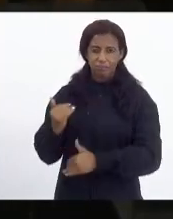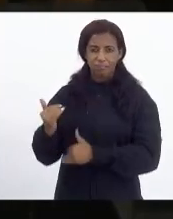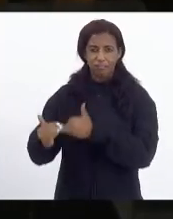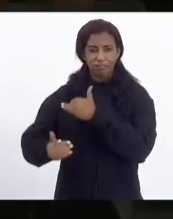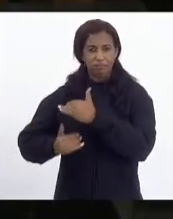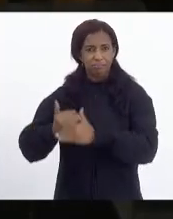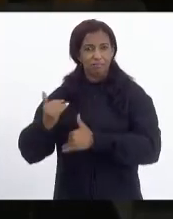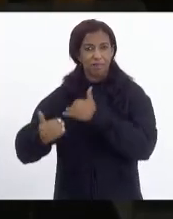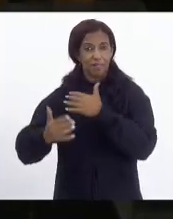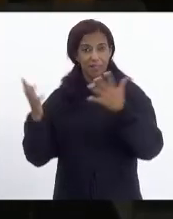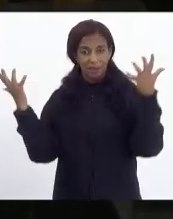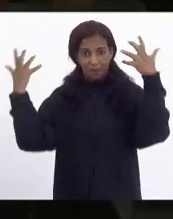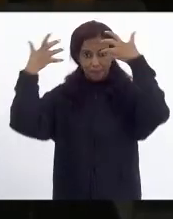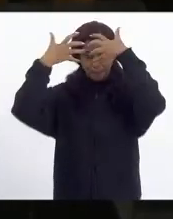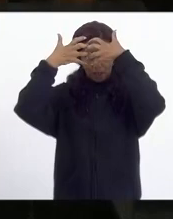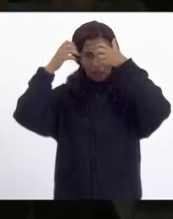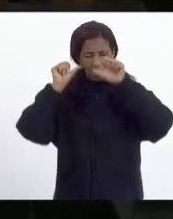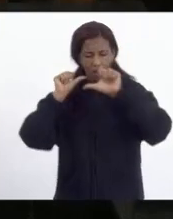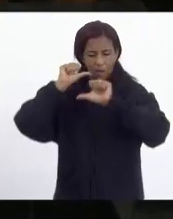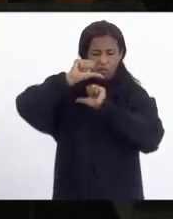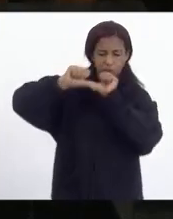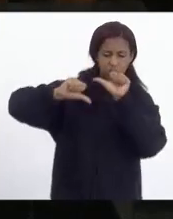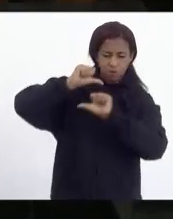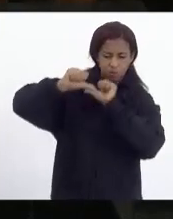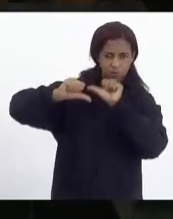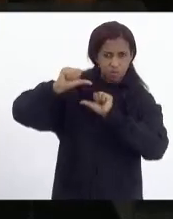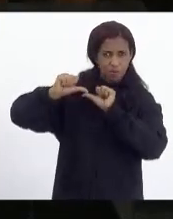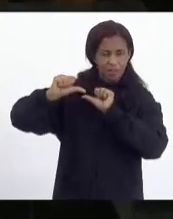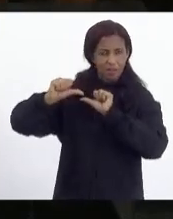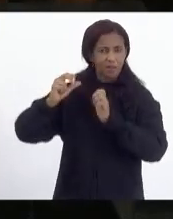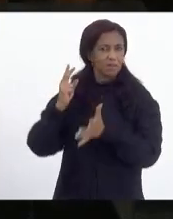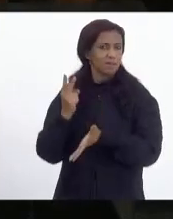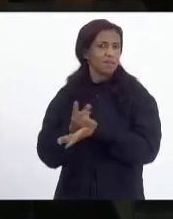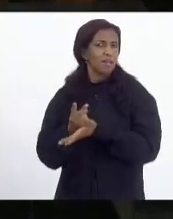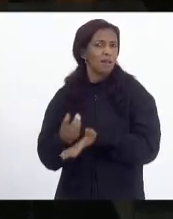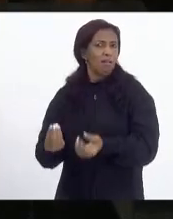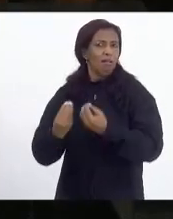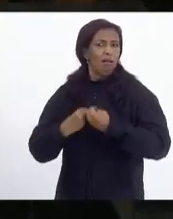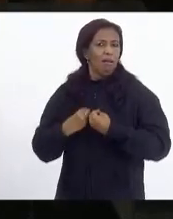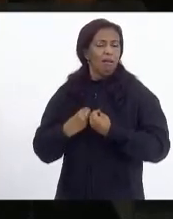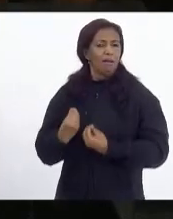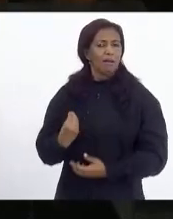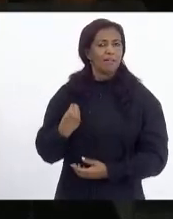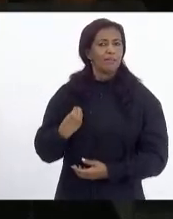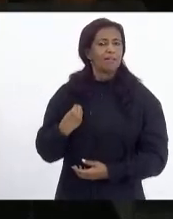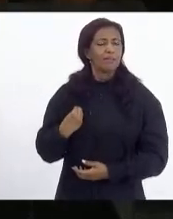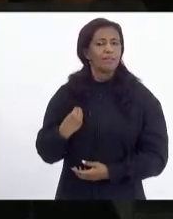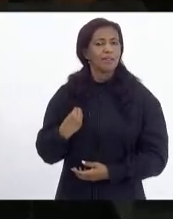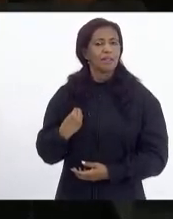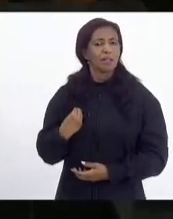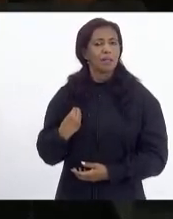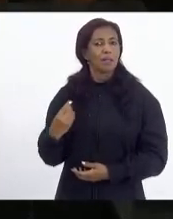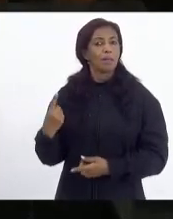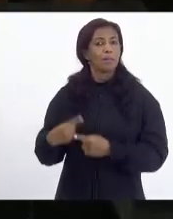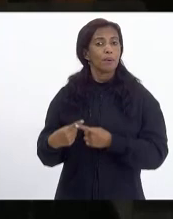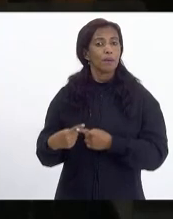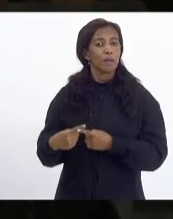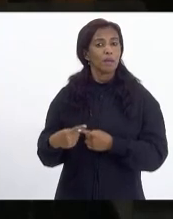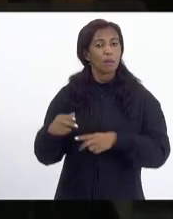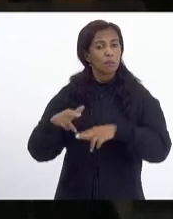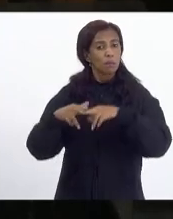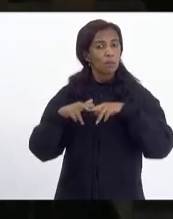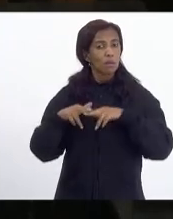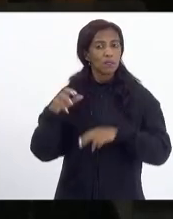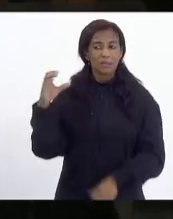e o Cérebro humano e nova e nos mantém vivo exatamente através da ciência